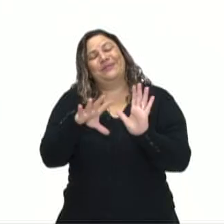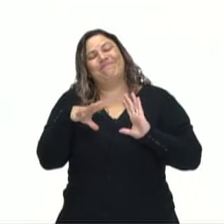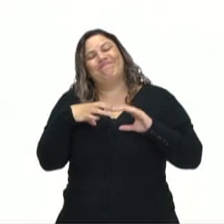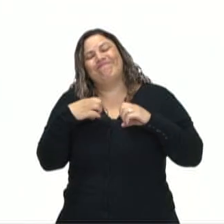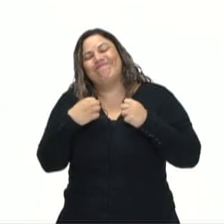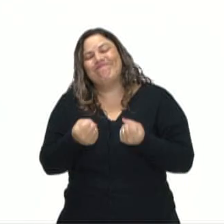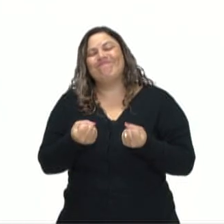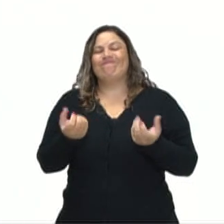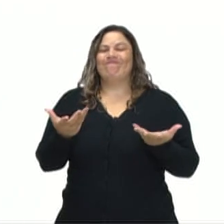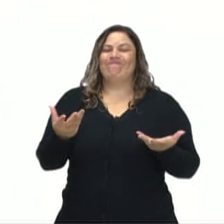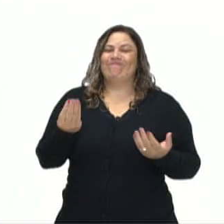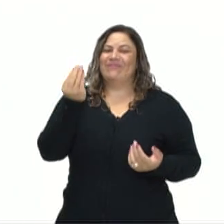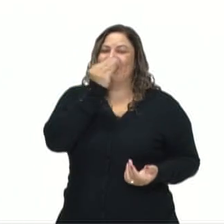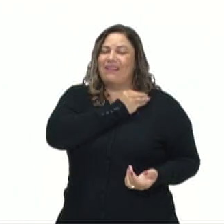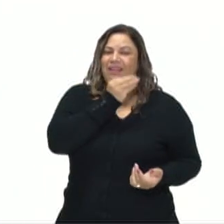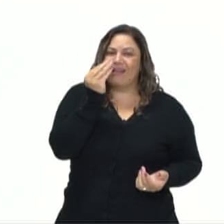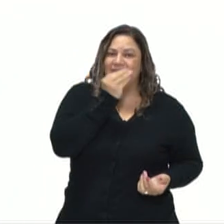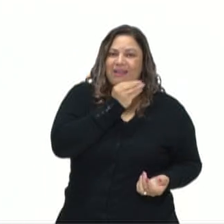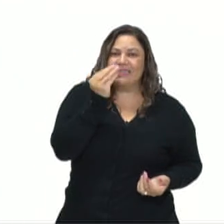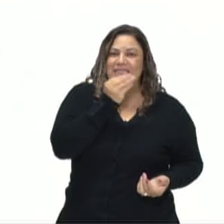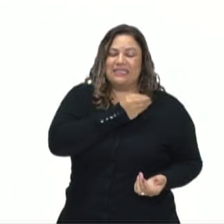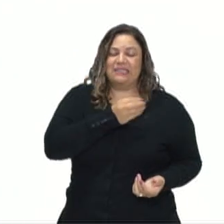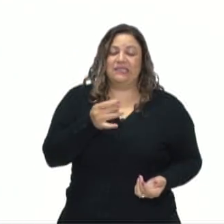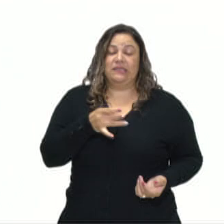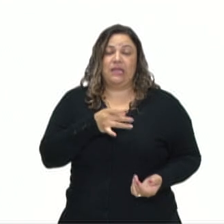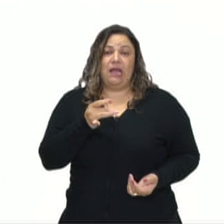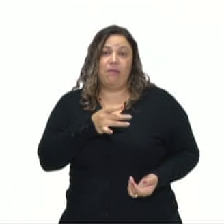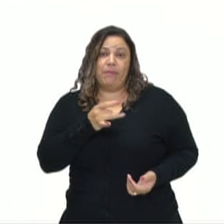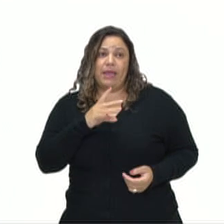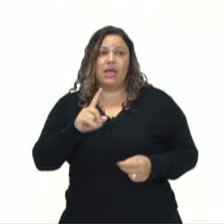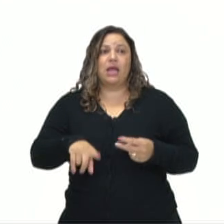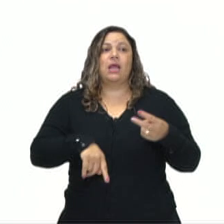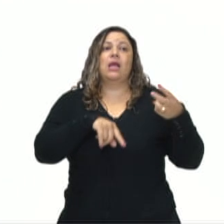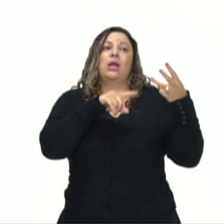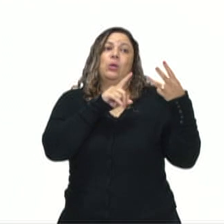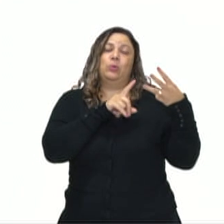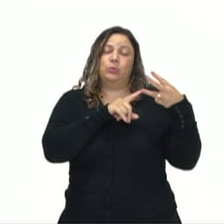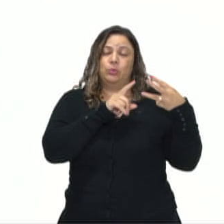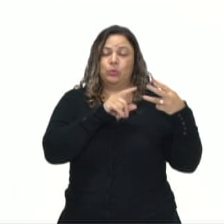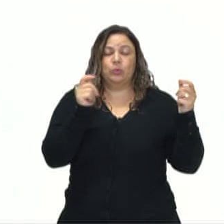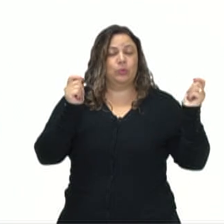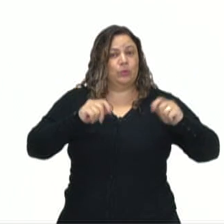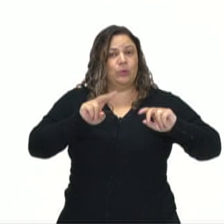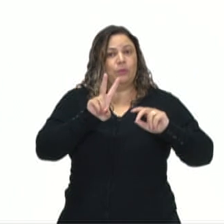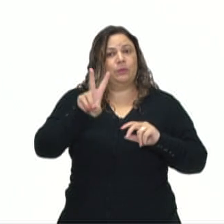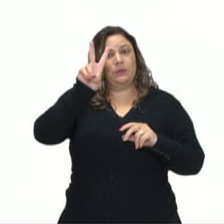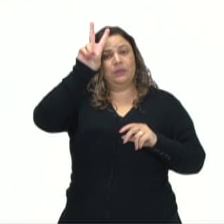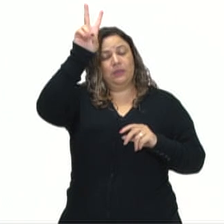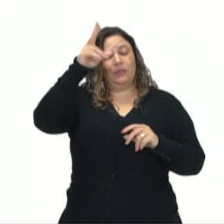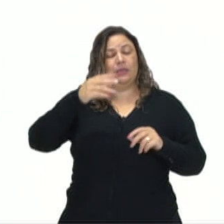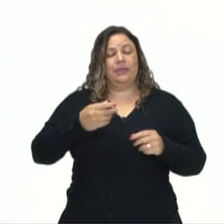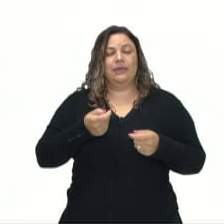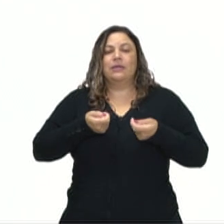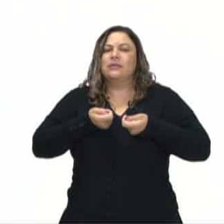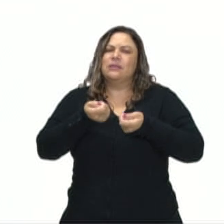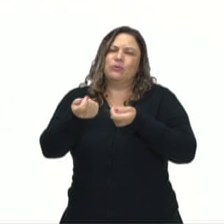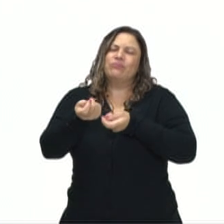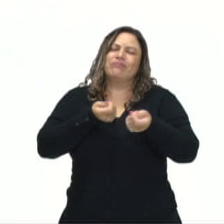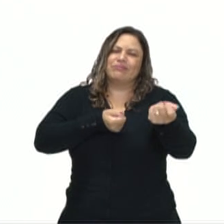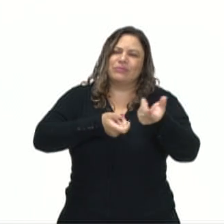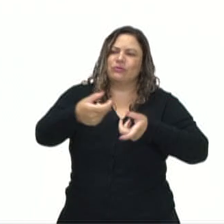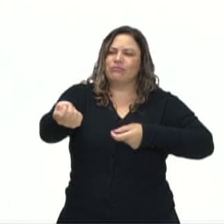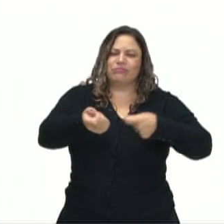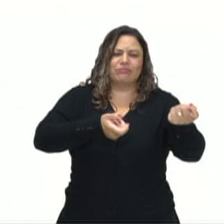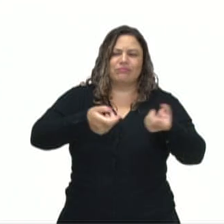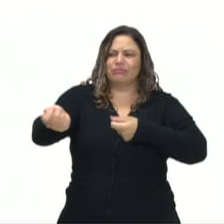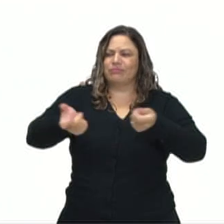uma deficiência que é a covardia. Da mesma forma, a virtude generosidade, se eu sou generosa